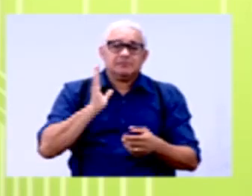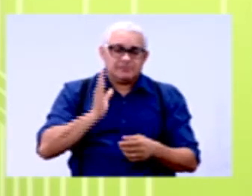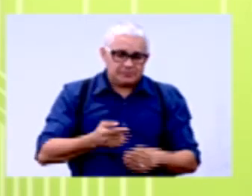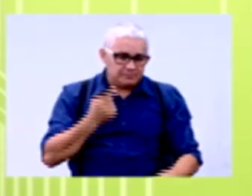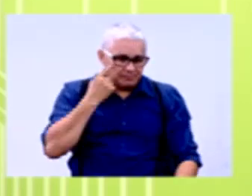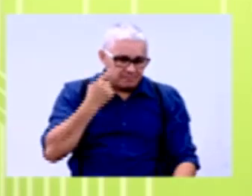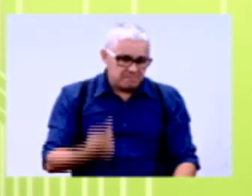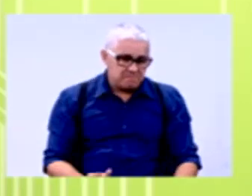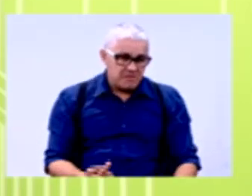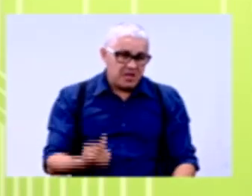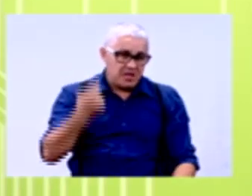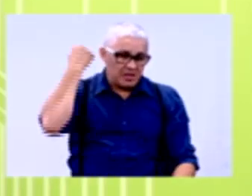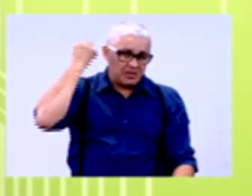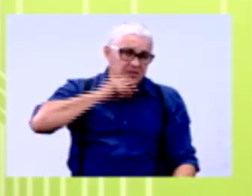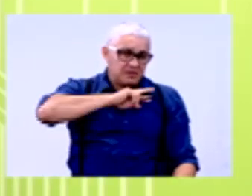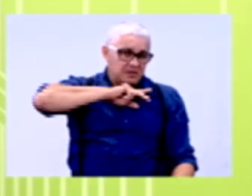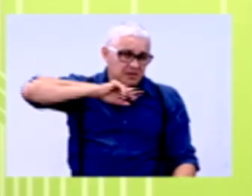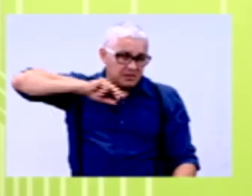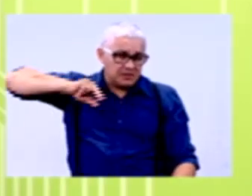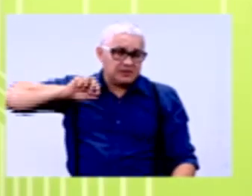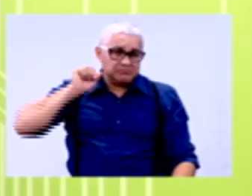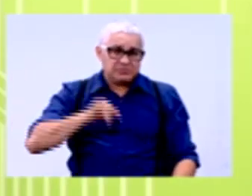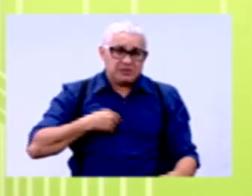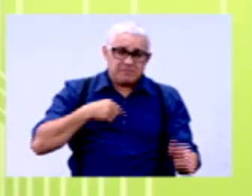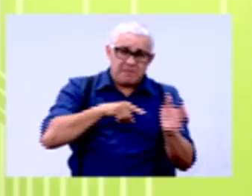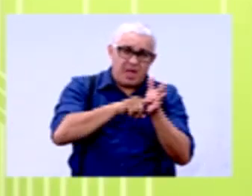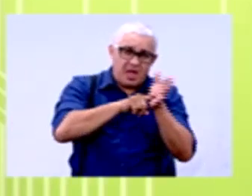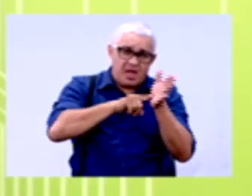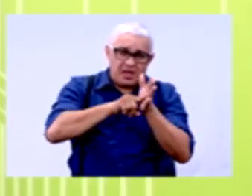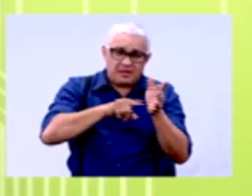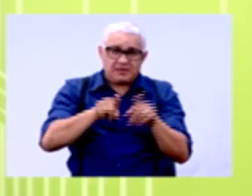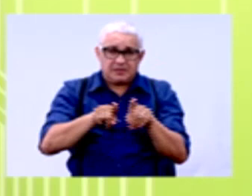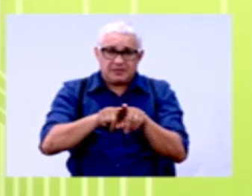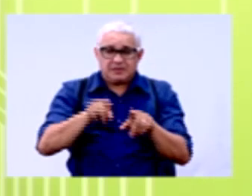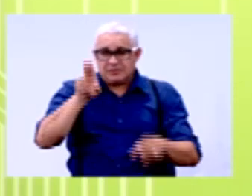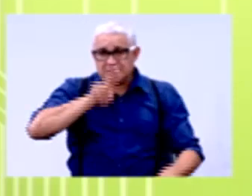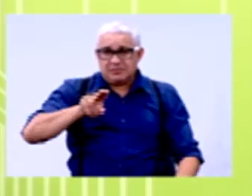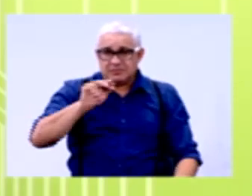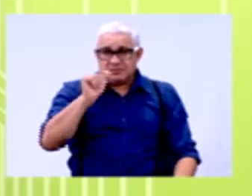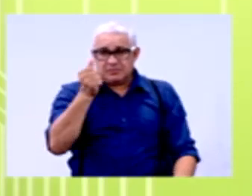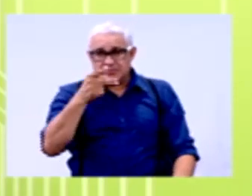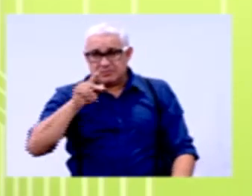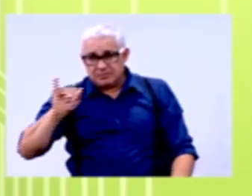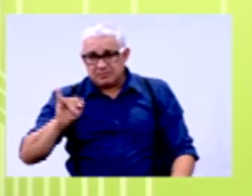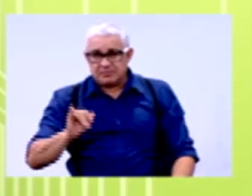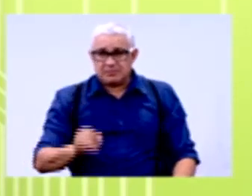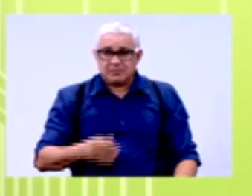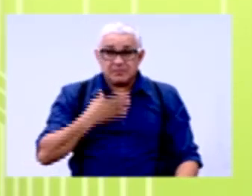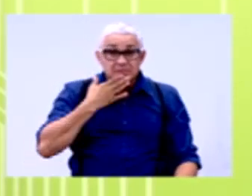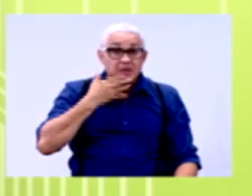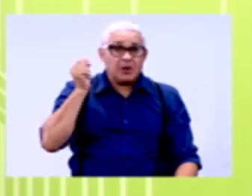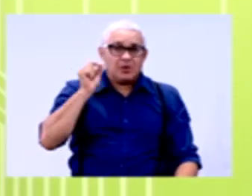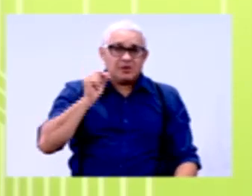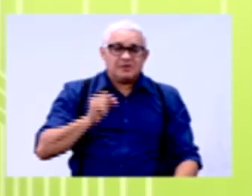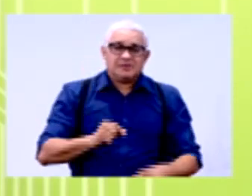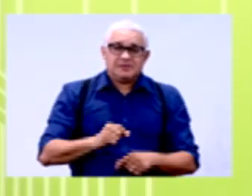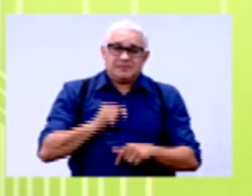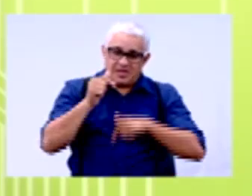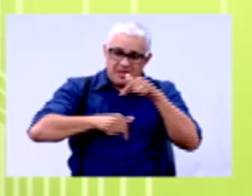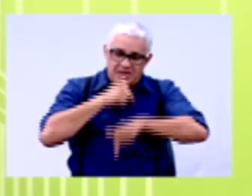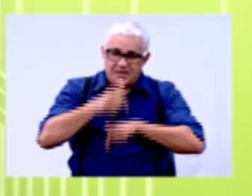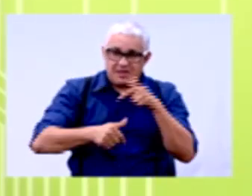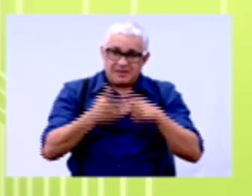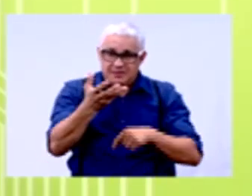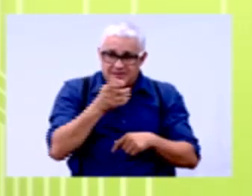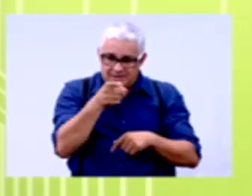de repente, você pesquisar uma alternativa, utilizar uma API, né, é interessante para que você melhore o que você está querendo